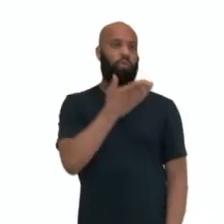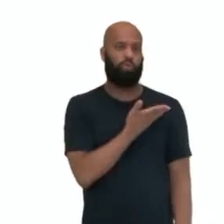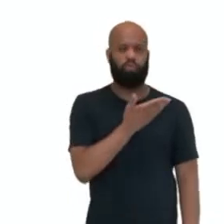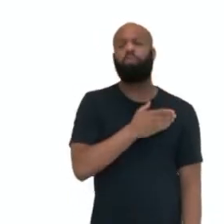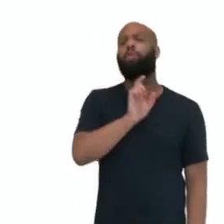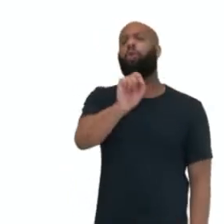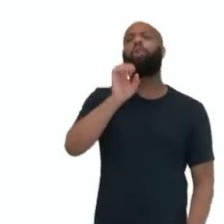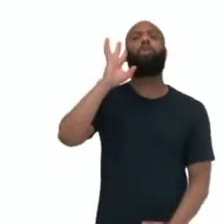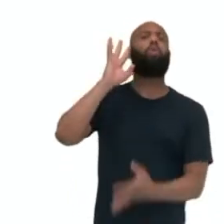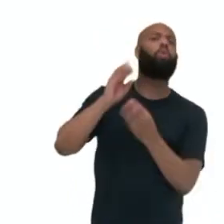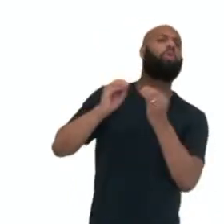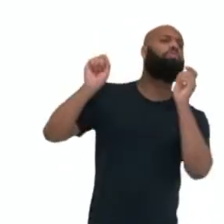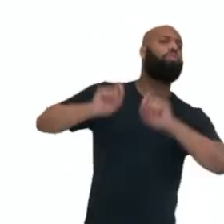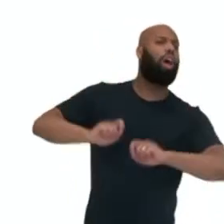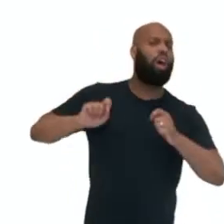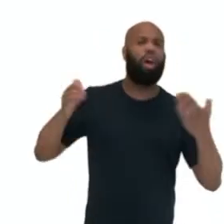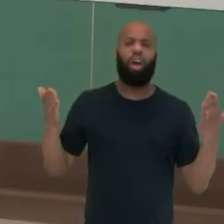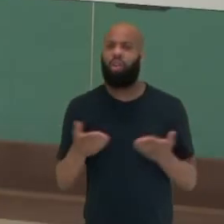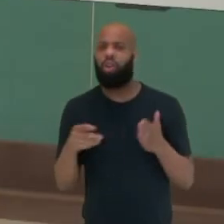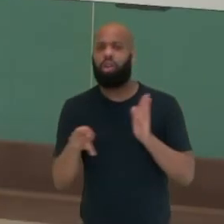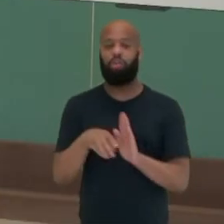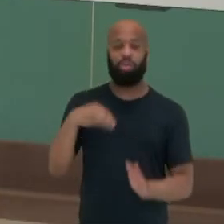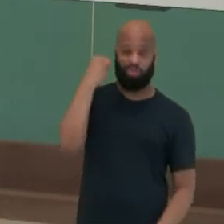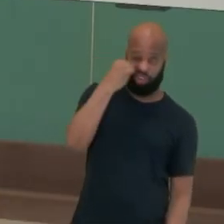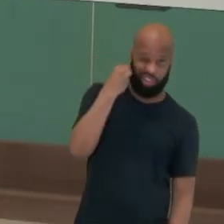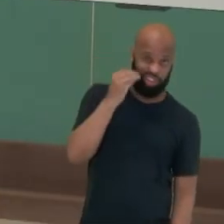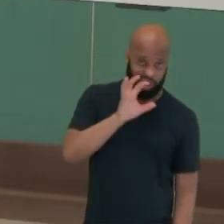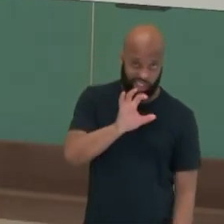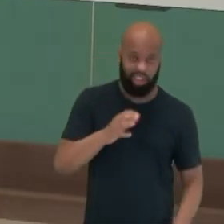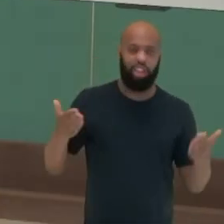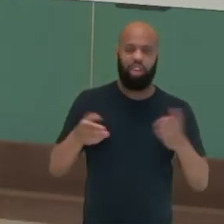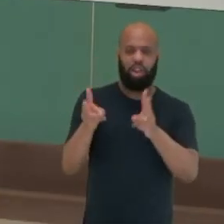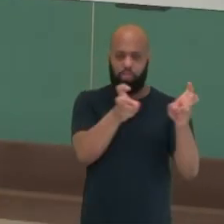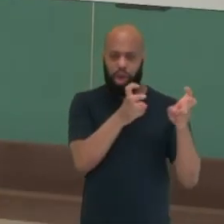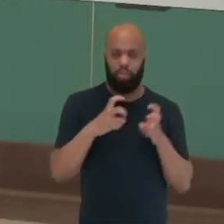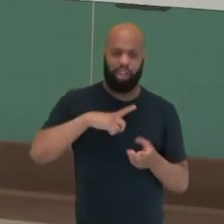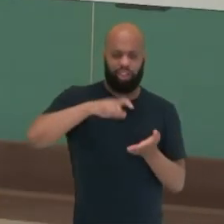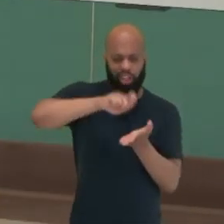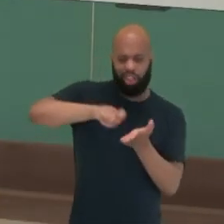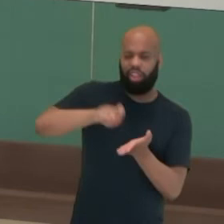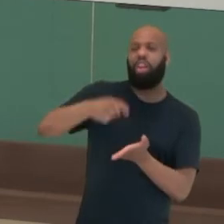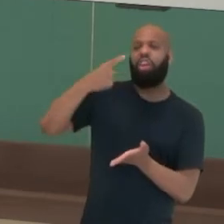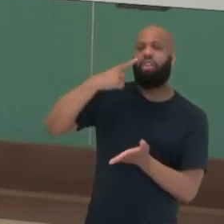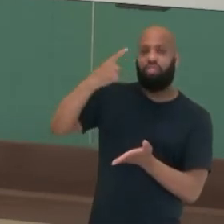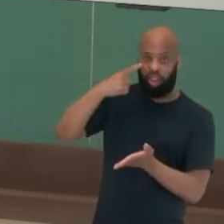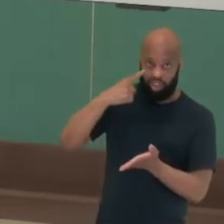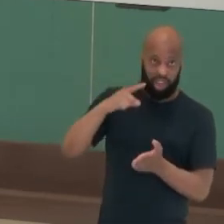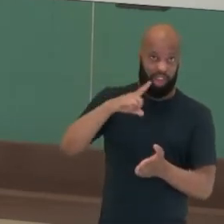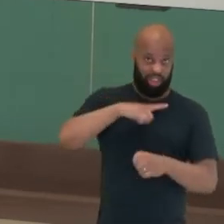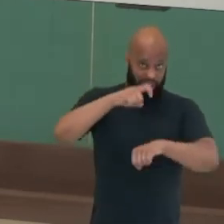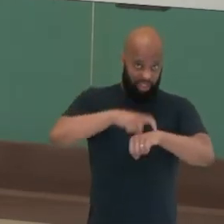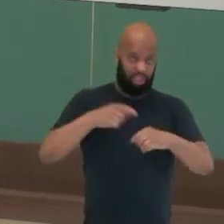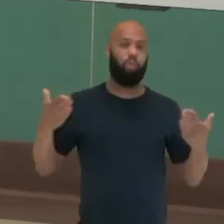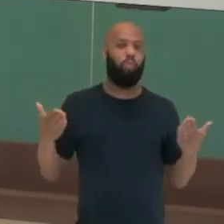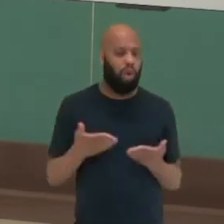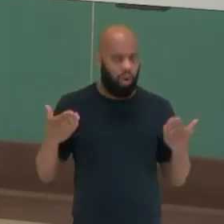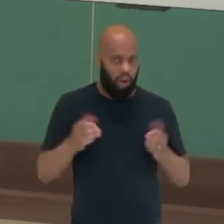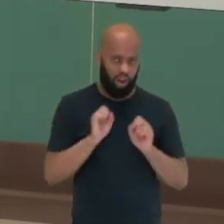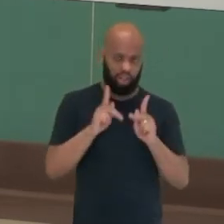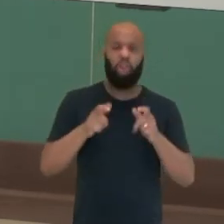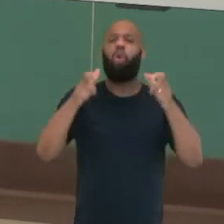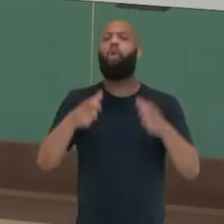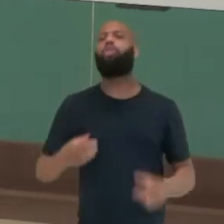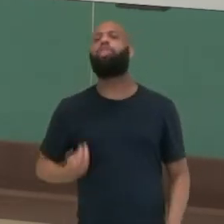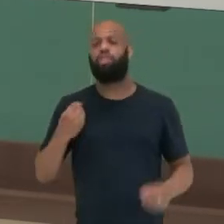Que conclusão podemos tirar dessa experiência? Então observem aí, vejam se você está numa sala de aula, como é que está